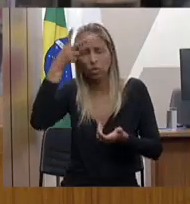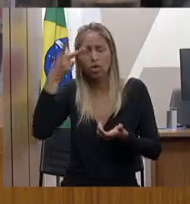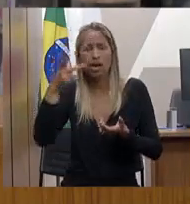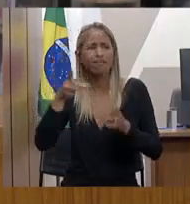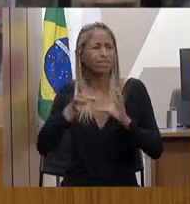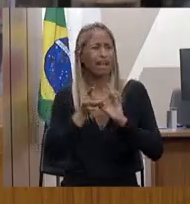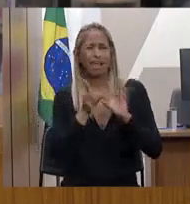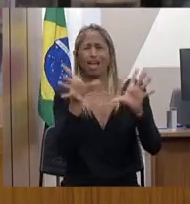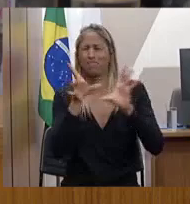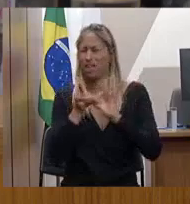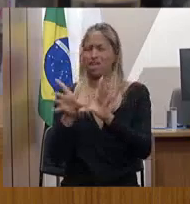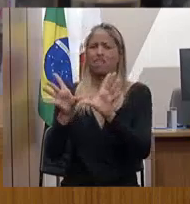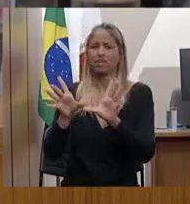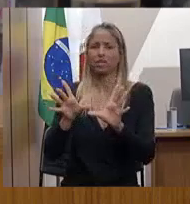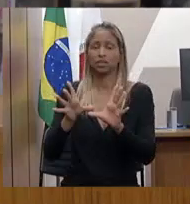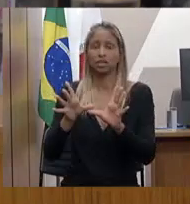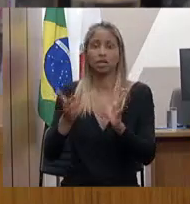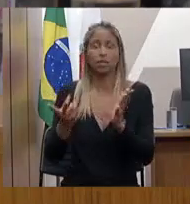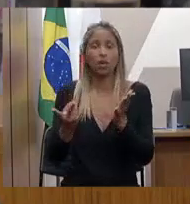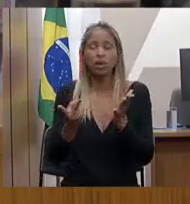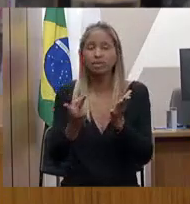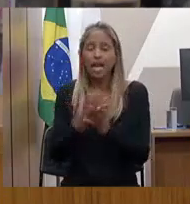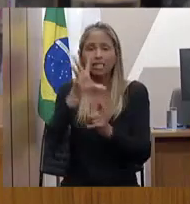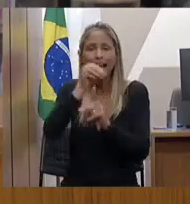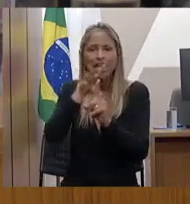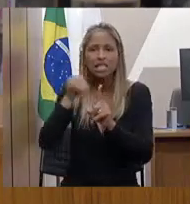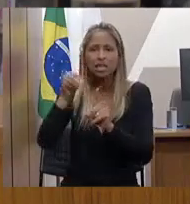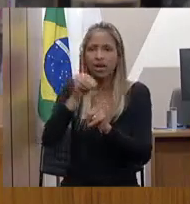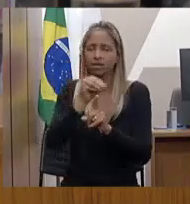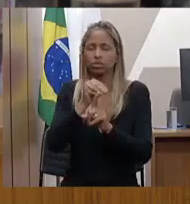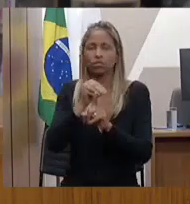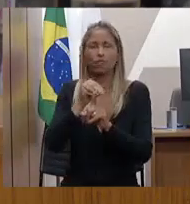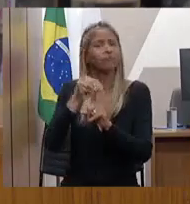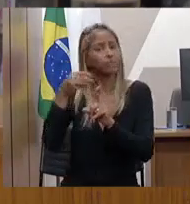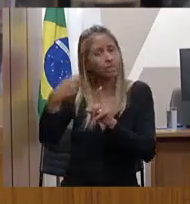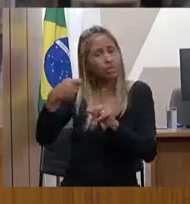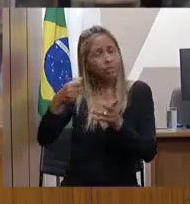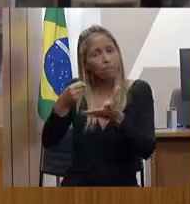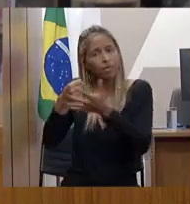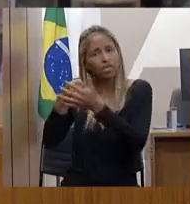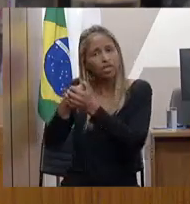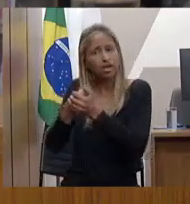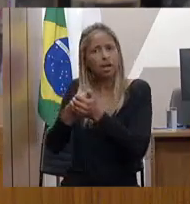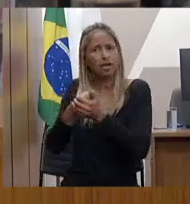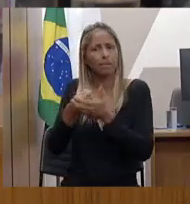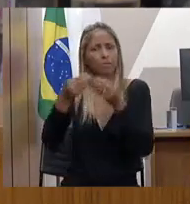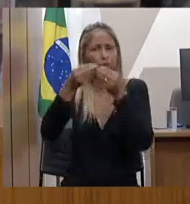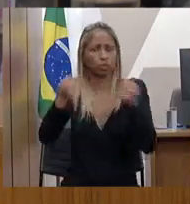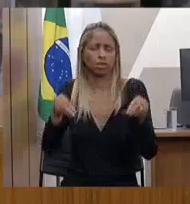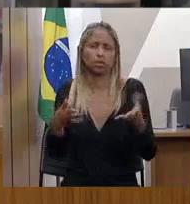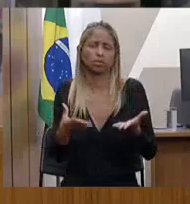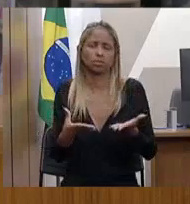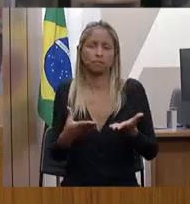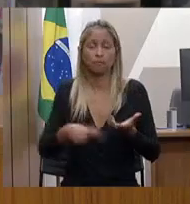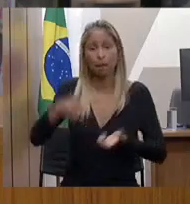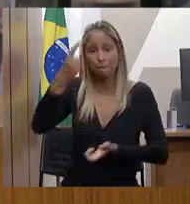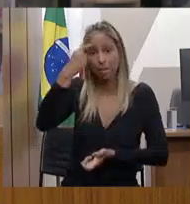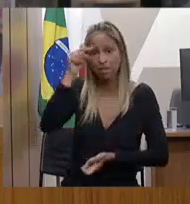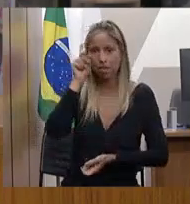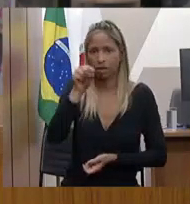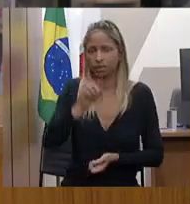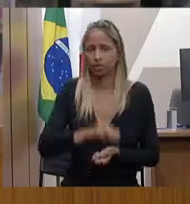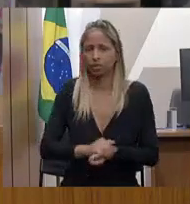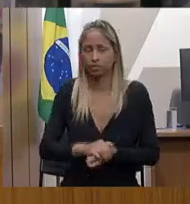a mercê assédio que nos deixa eles esses Trabalhador em condições estão deploráveis nós precisamos pensar nisso